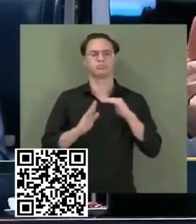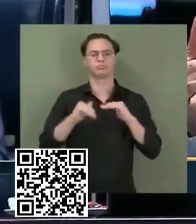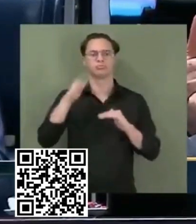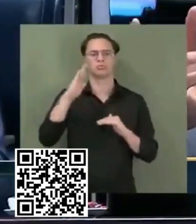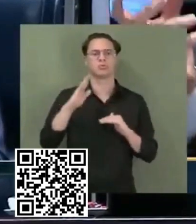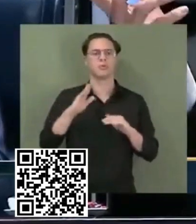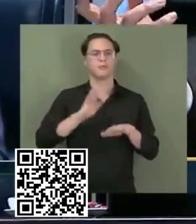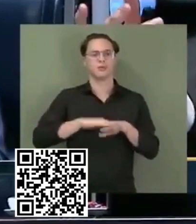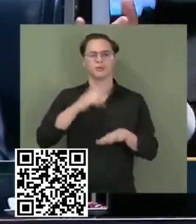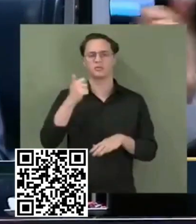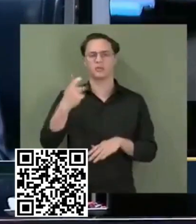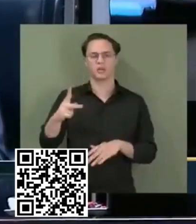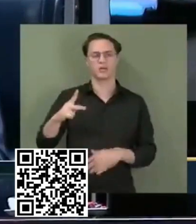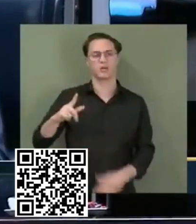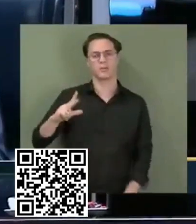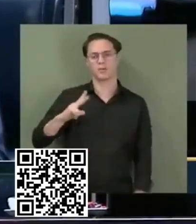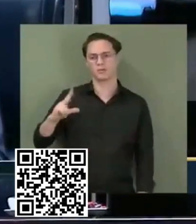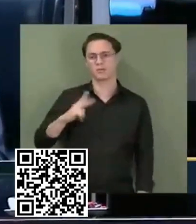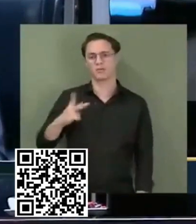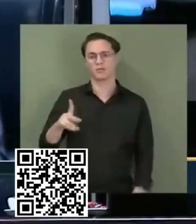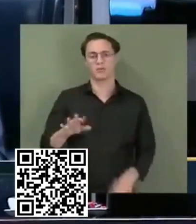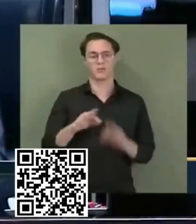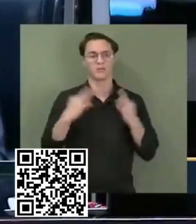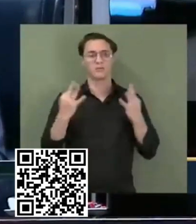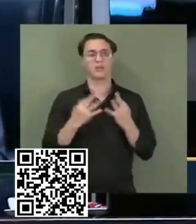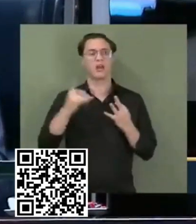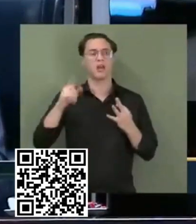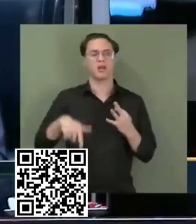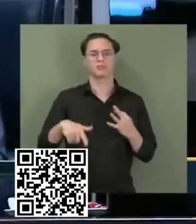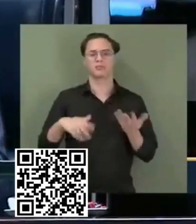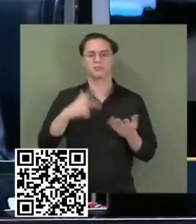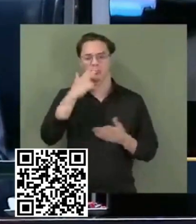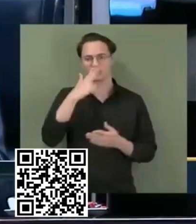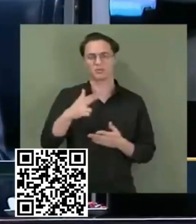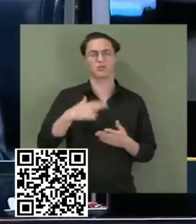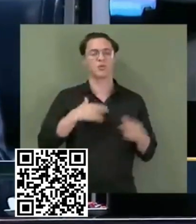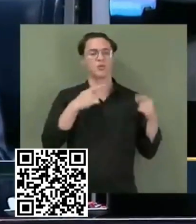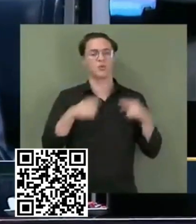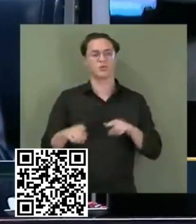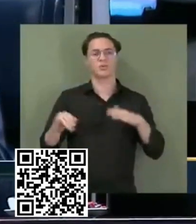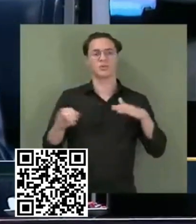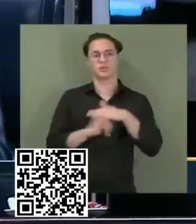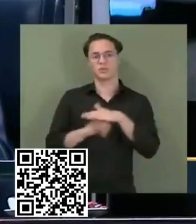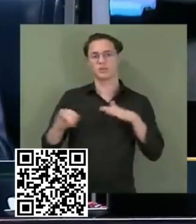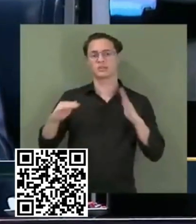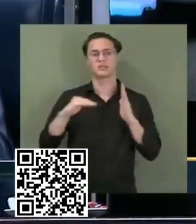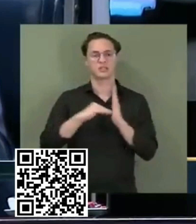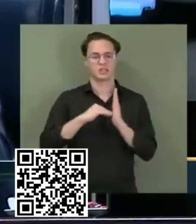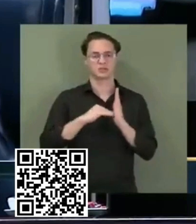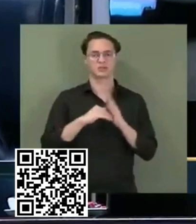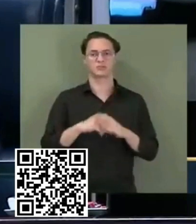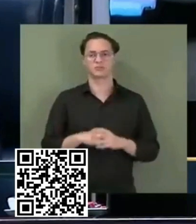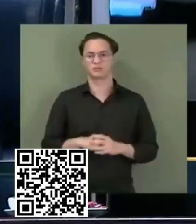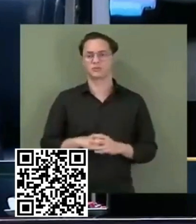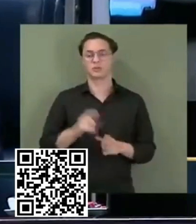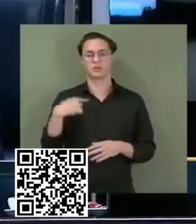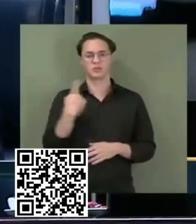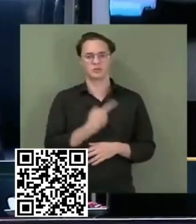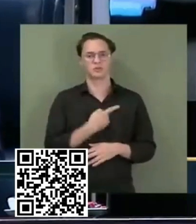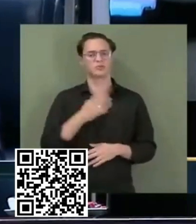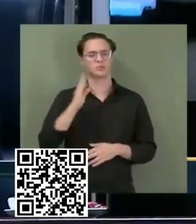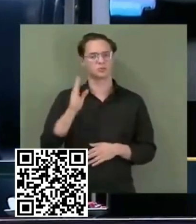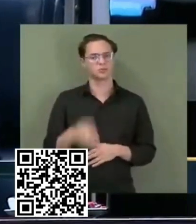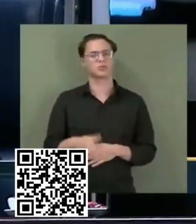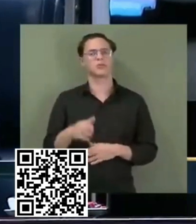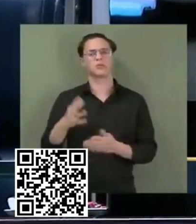sua esfera pessoal, da sua família. É um atentado à instituição Senado Federal. Tomamos todos